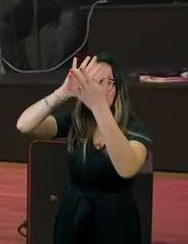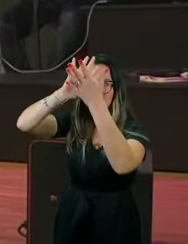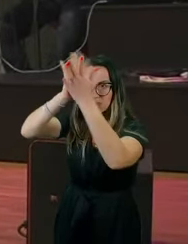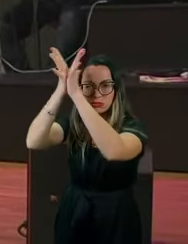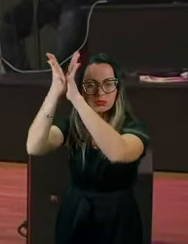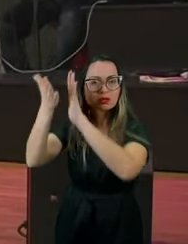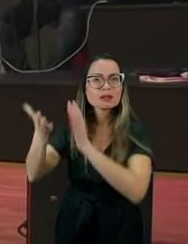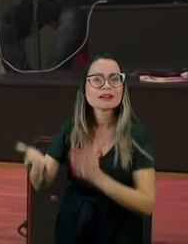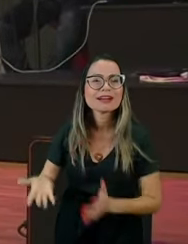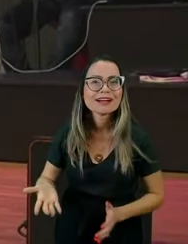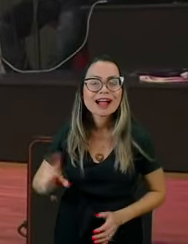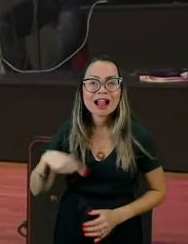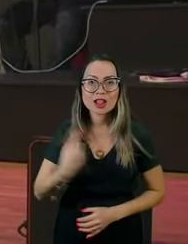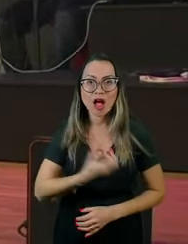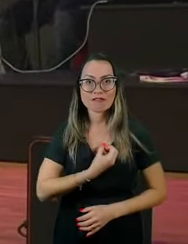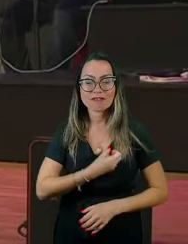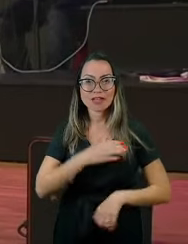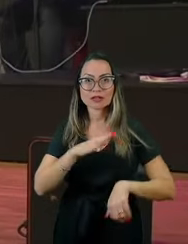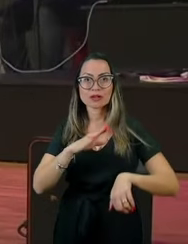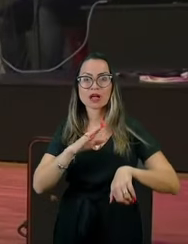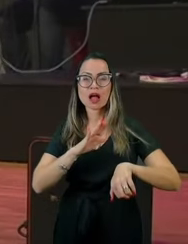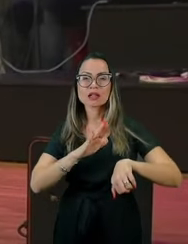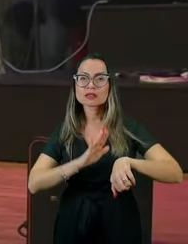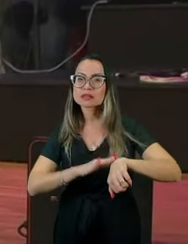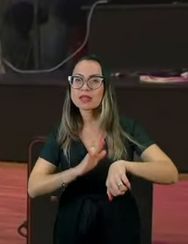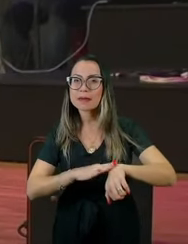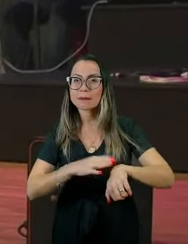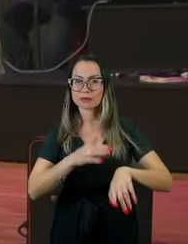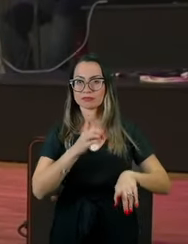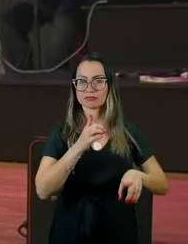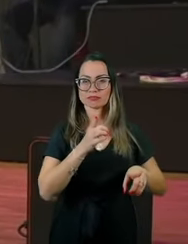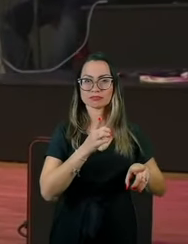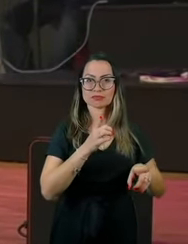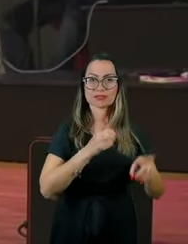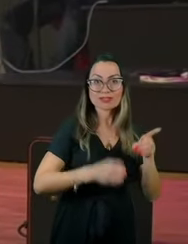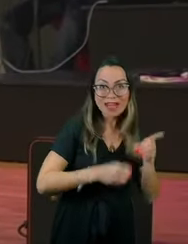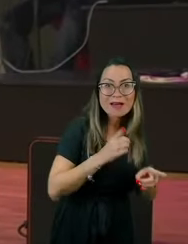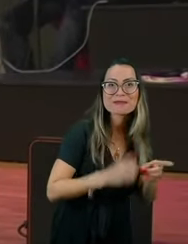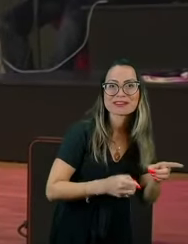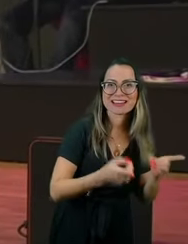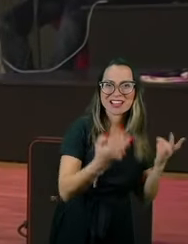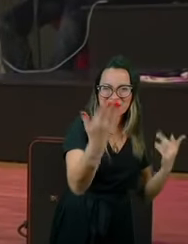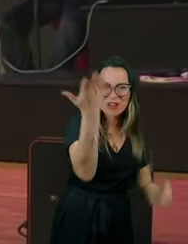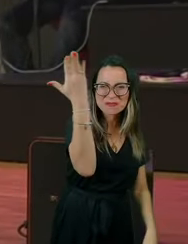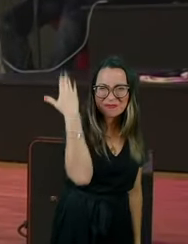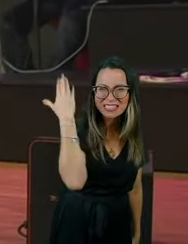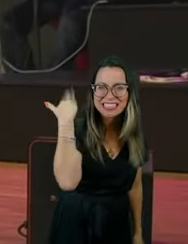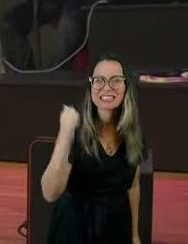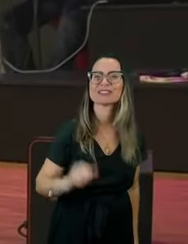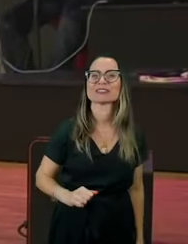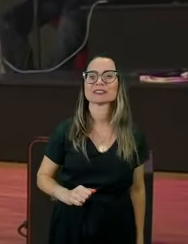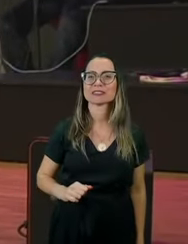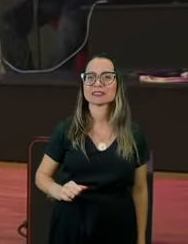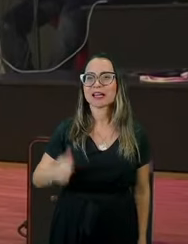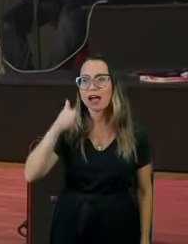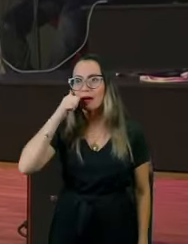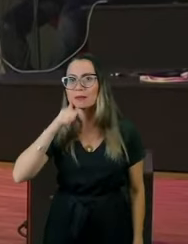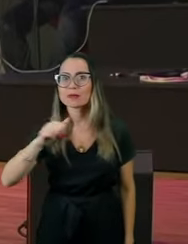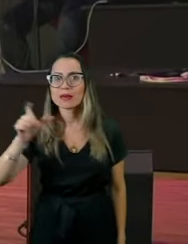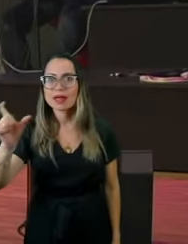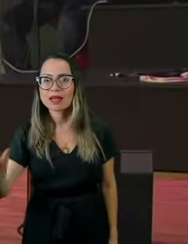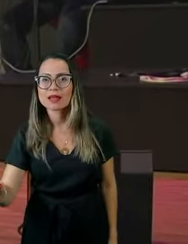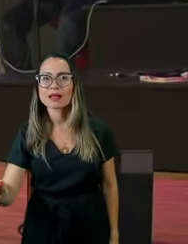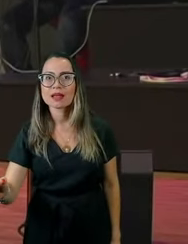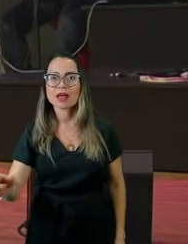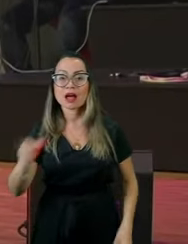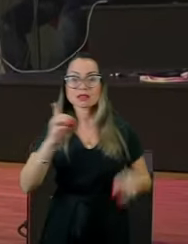gente. Enquanto Débora ministra de um lado, é juíza, profetiza de um lado, Jael tem uma estaca, algo simples e